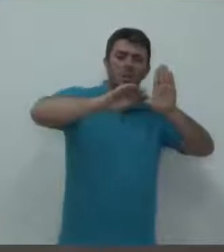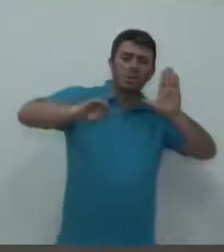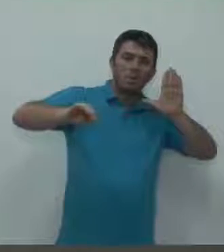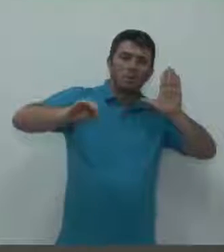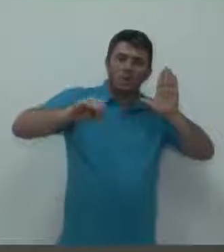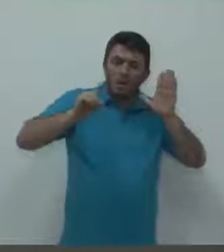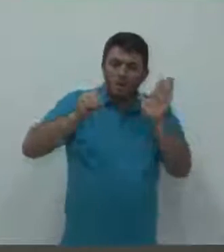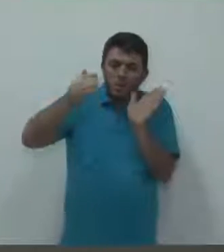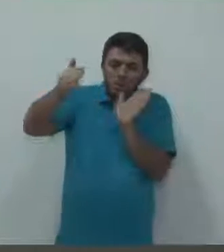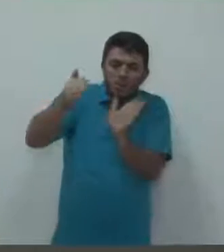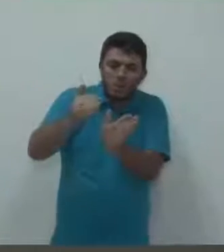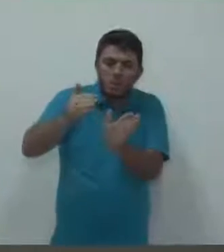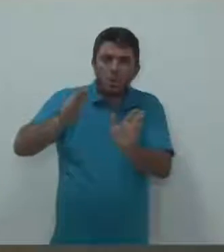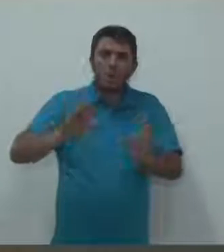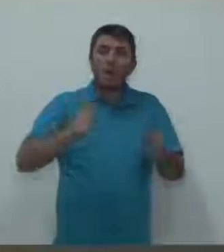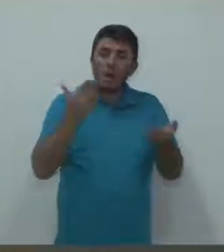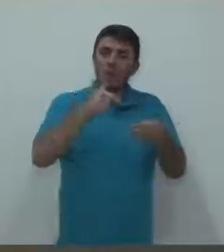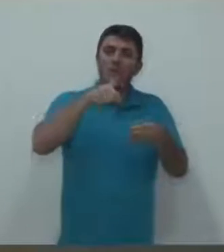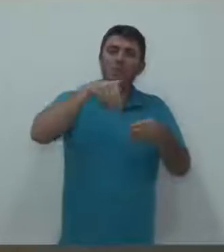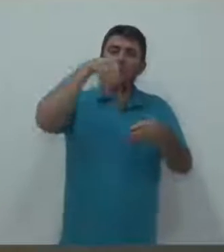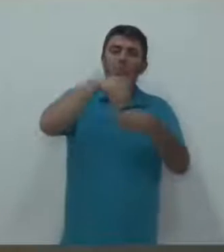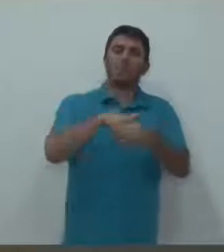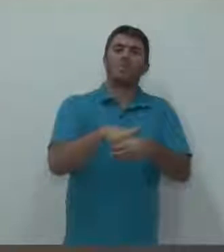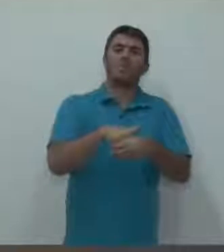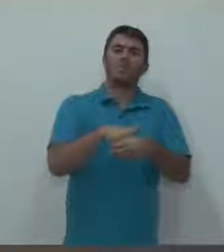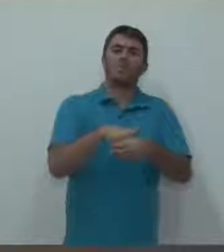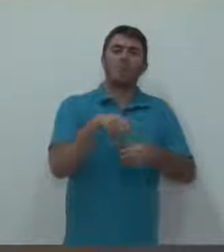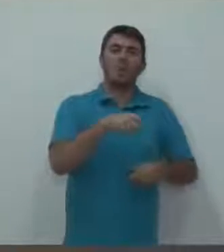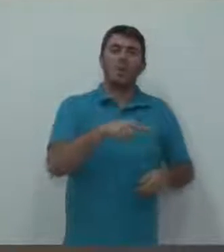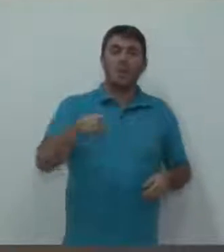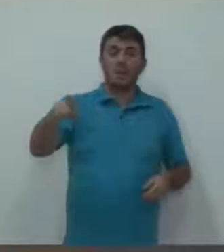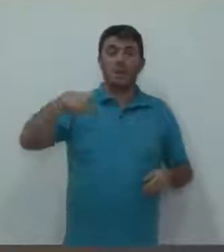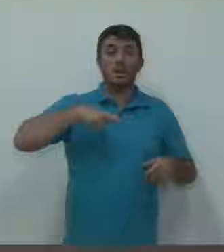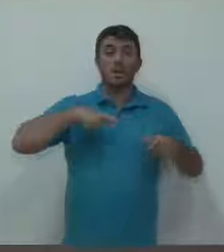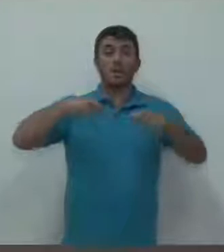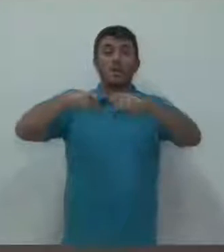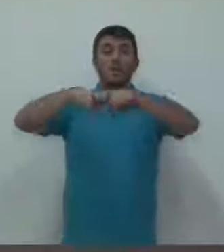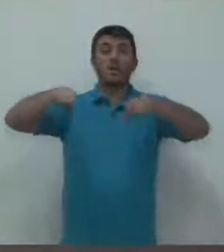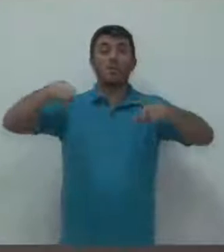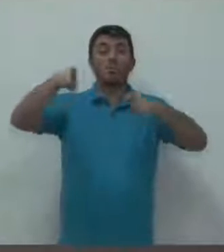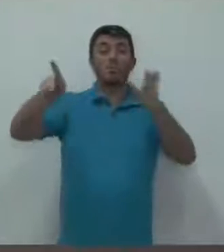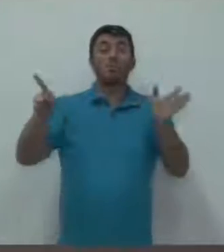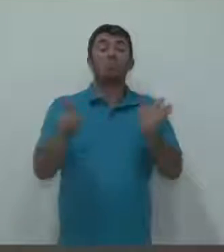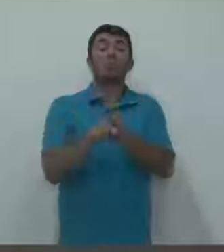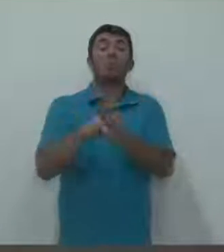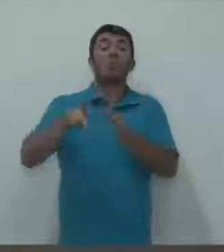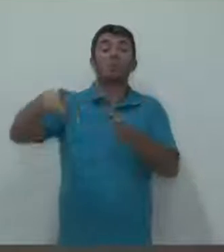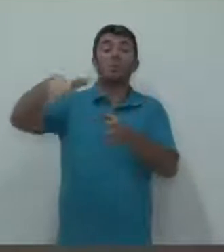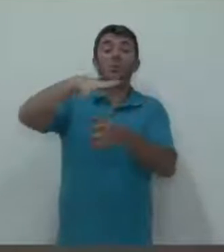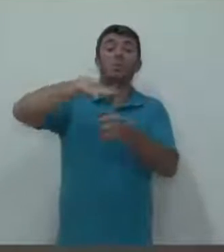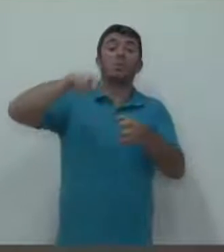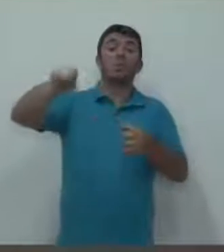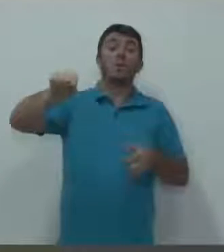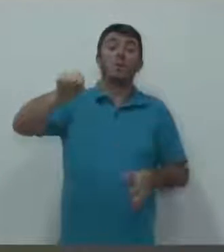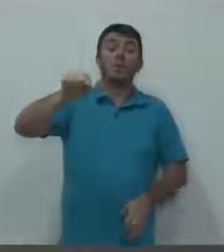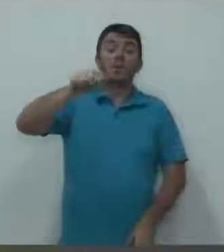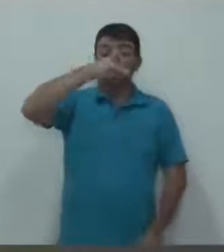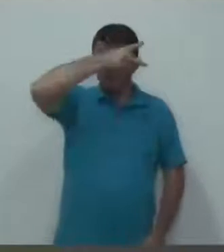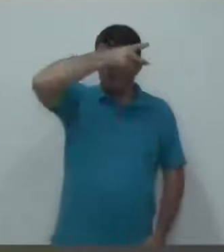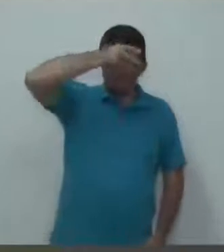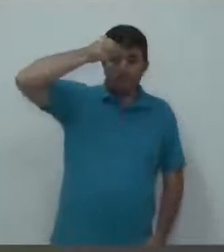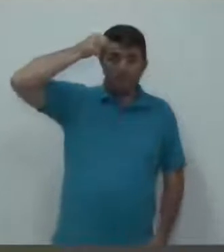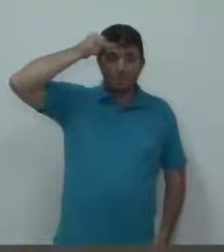votando. É isso que nós estamos votando. Ali tem, por exemplo, um campo de futebol, uma área pública. Você, eventualmente, fazer um alagamento, né, a gente tem uma área